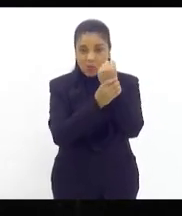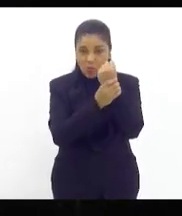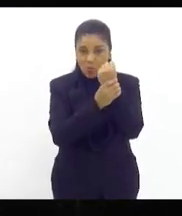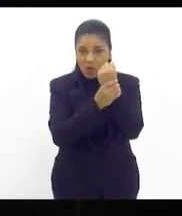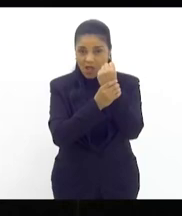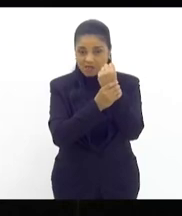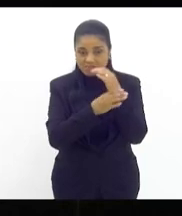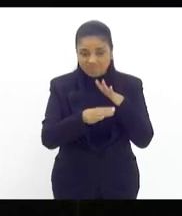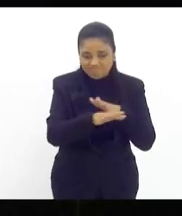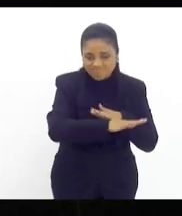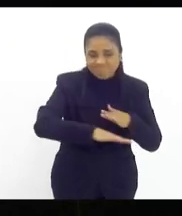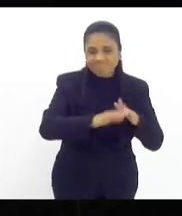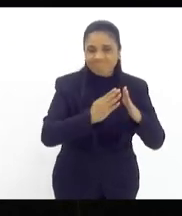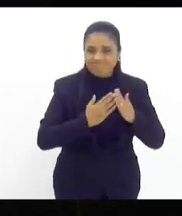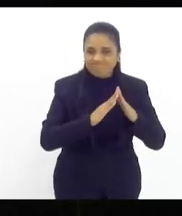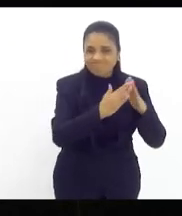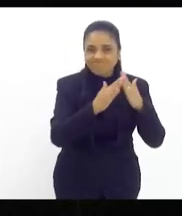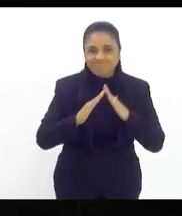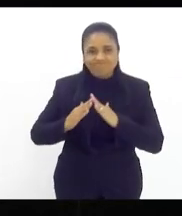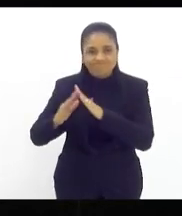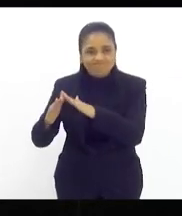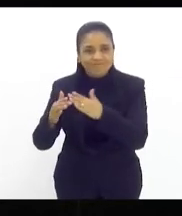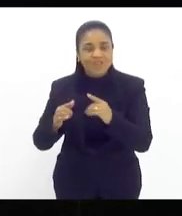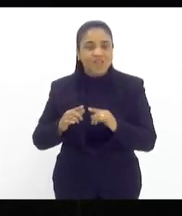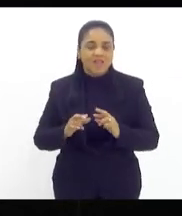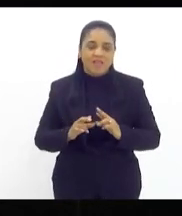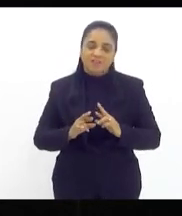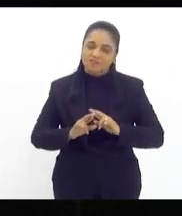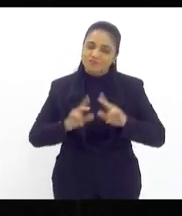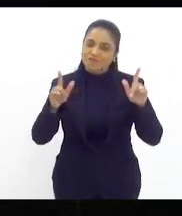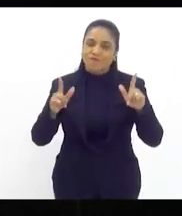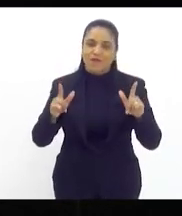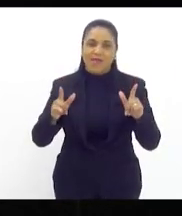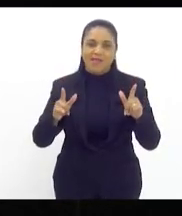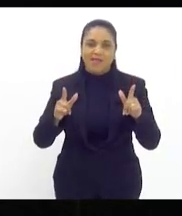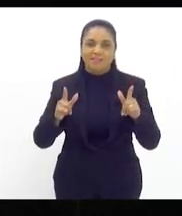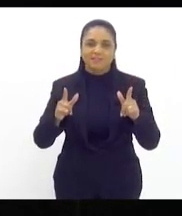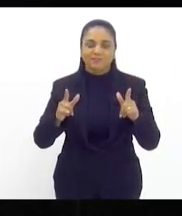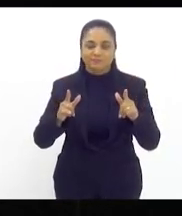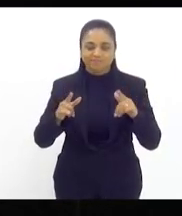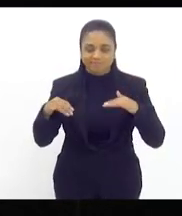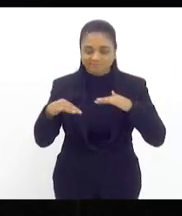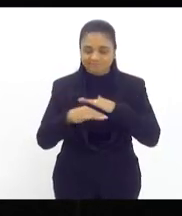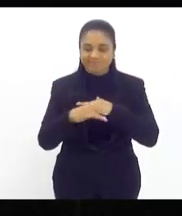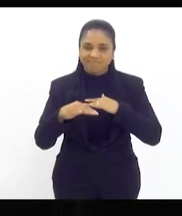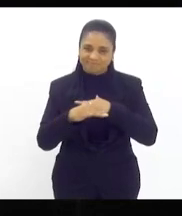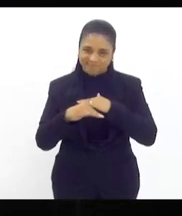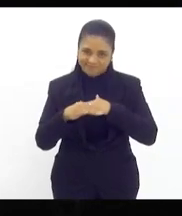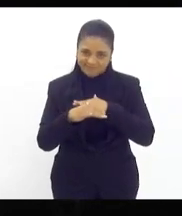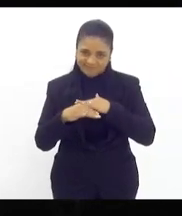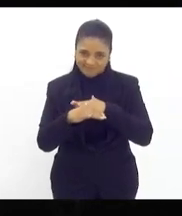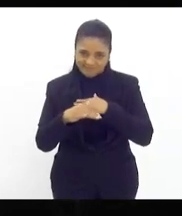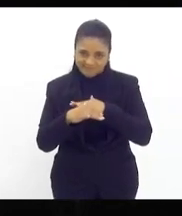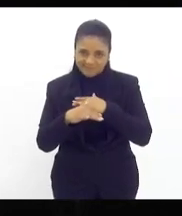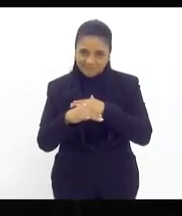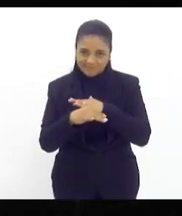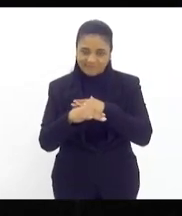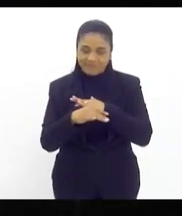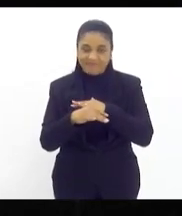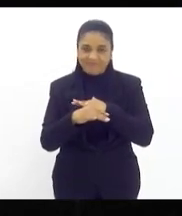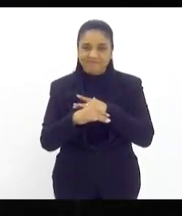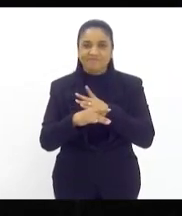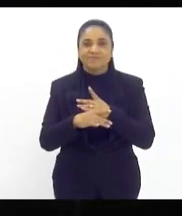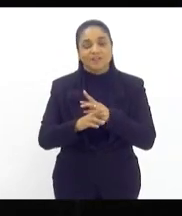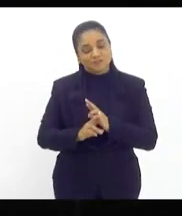no território periférico não é o comportamento que ela tem dentro da periferia não tem o mesmo tipo de comportamento